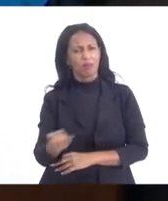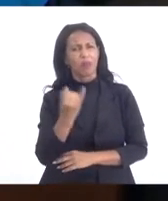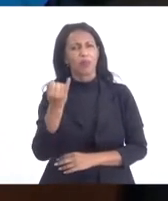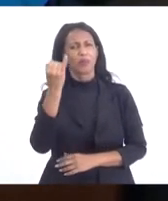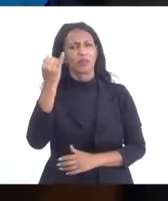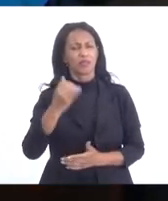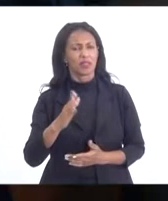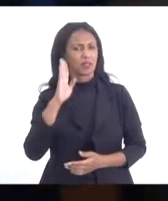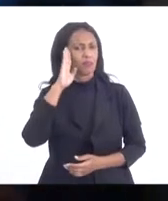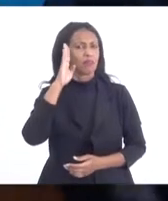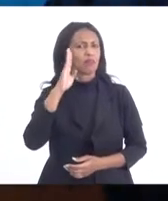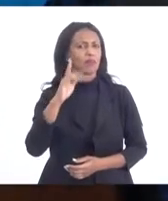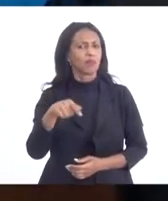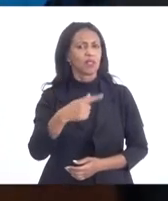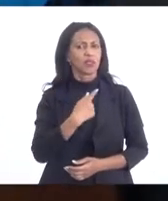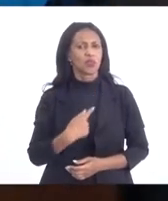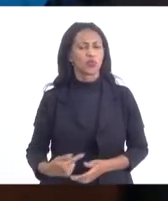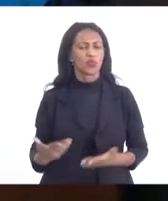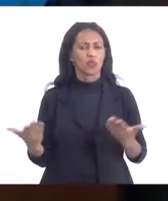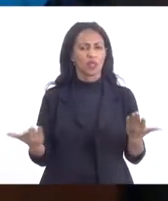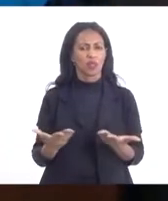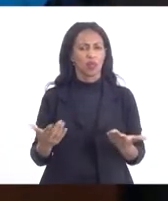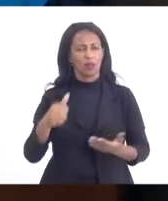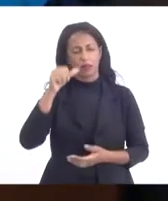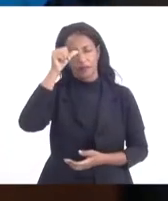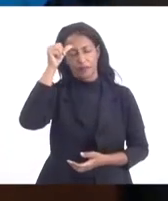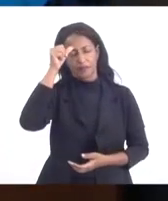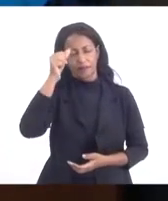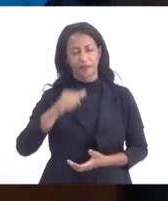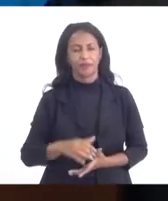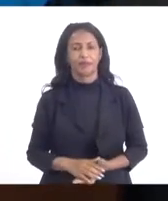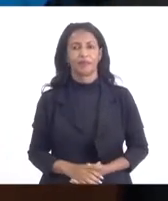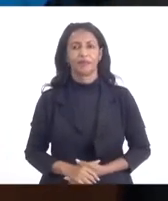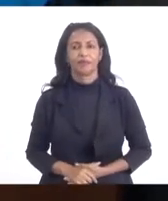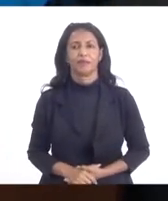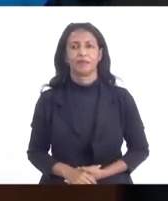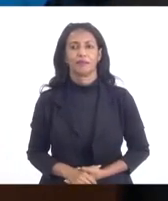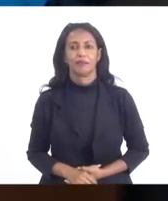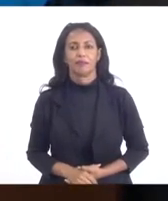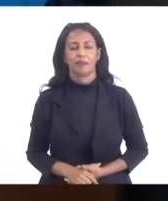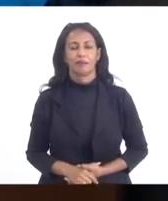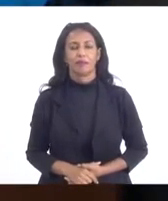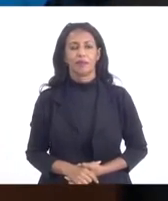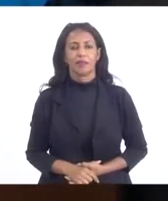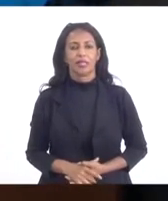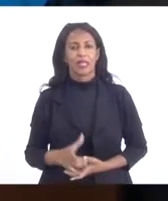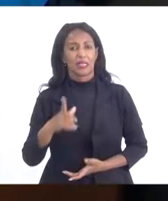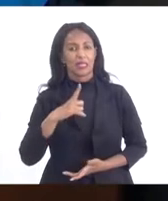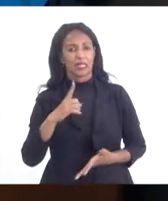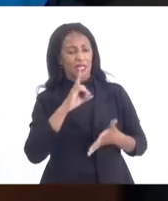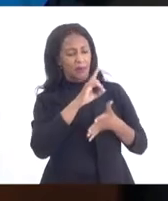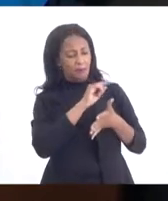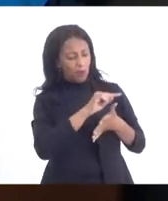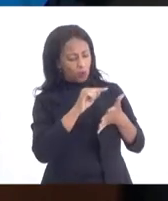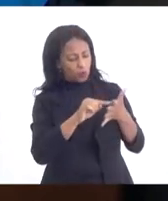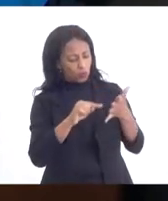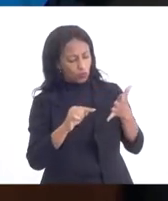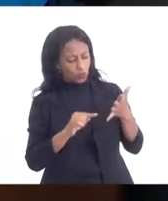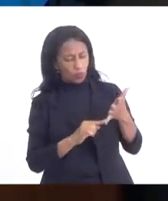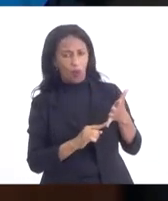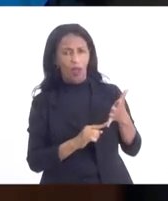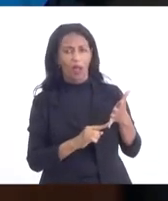importância, principalmente neste governo agora de nosso governador Cláudio Castro. Tentei pontuar brevemente,